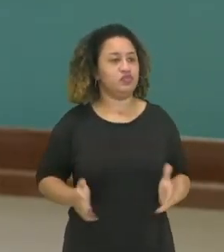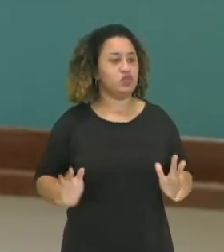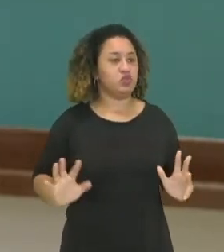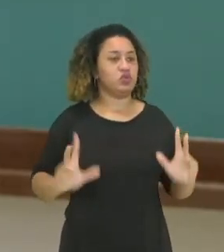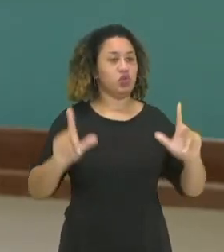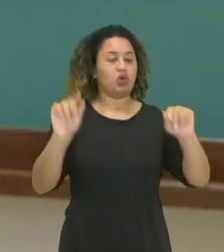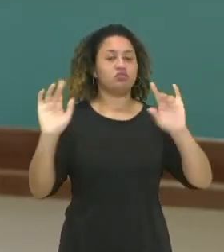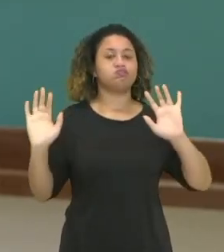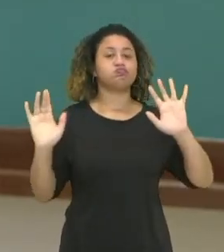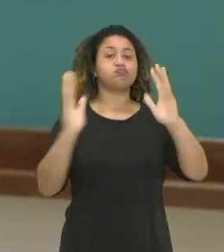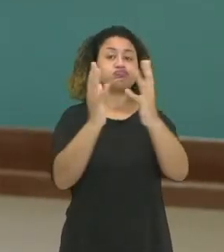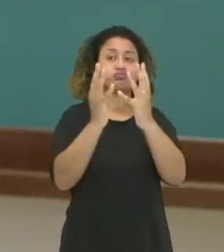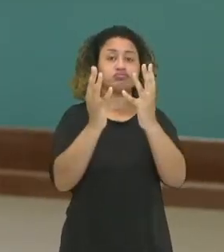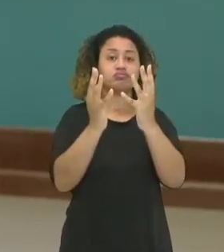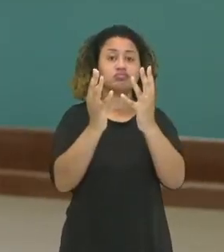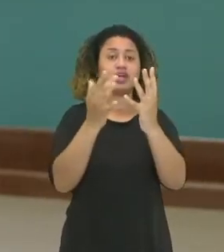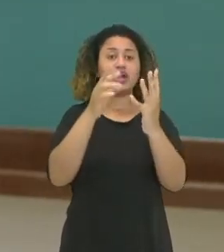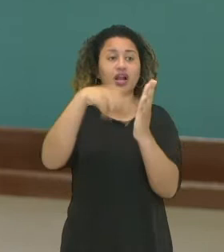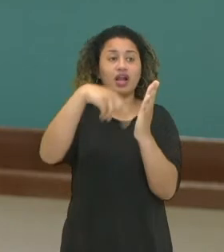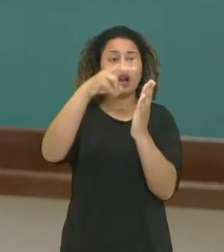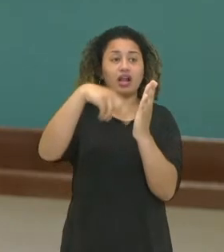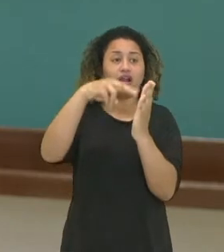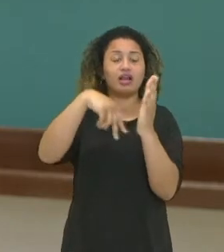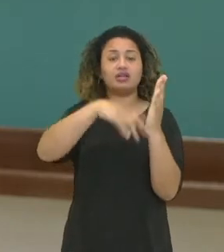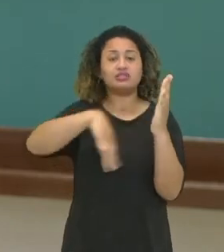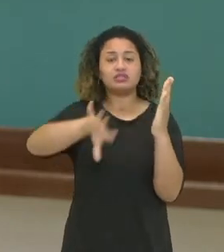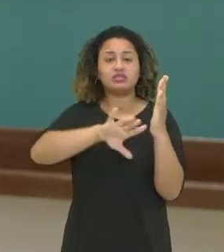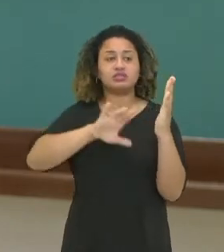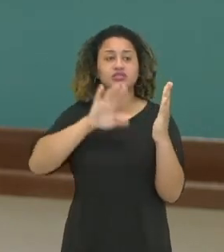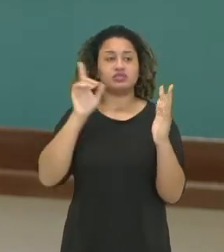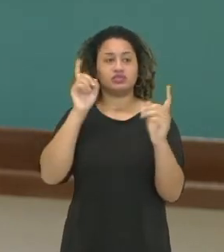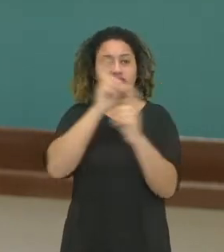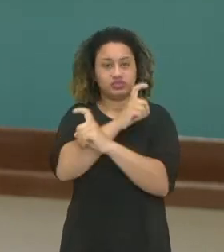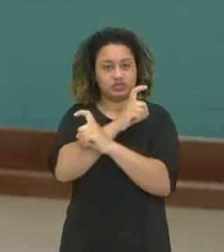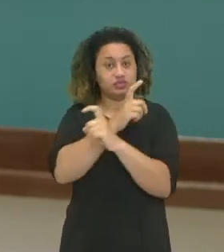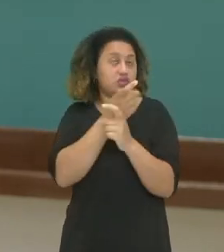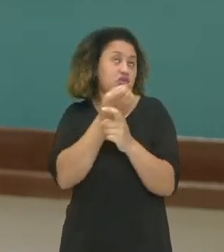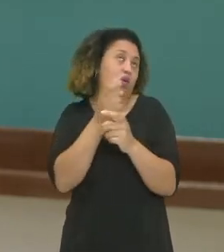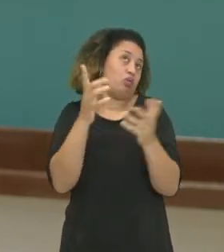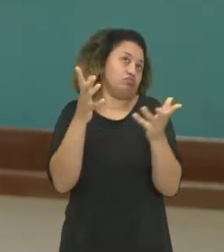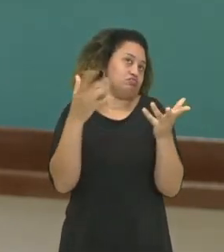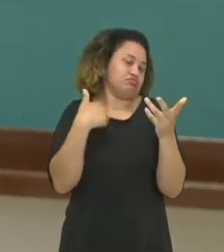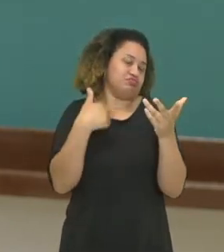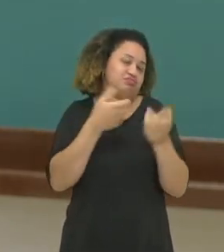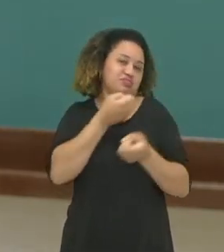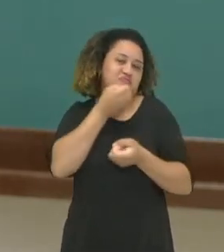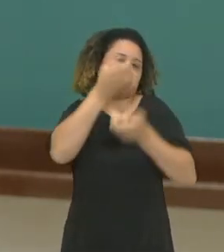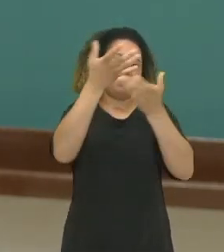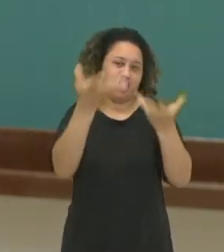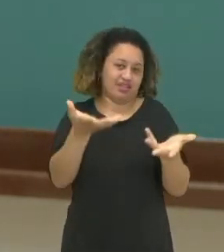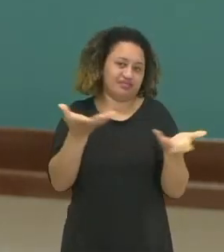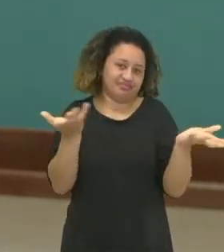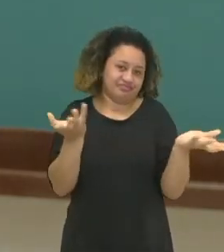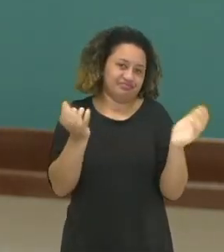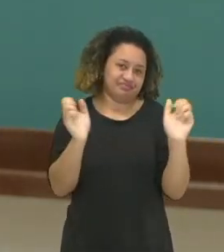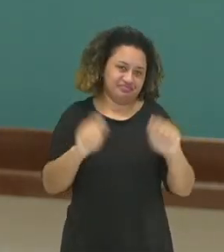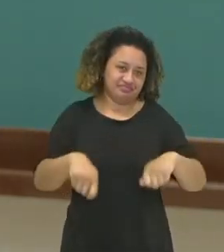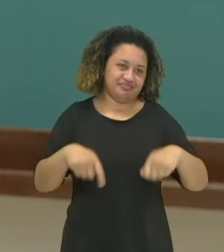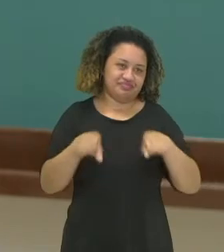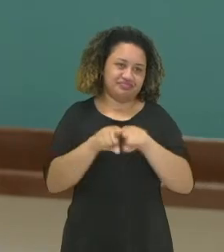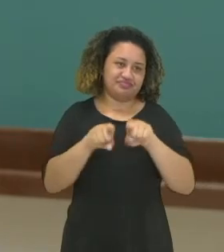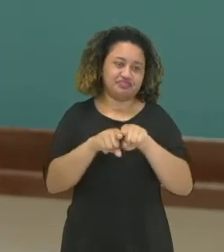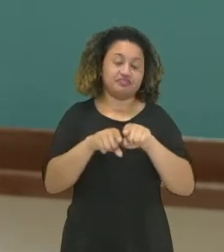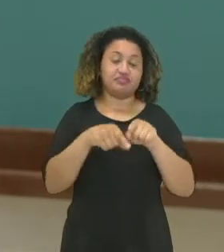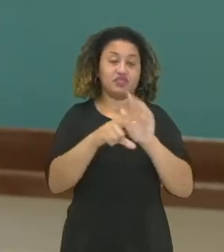mundo reunido e eles lendo lá as mazelas. Ou os elogios que fossem, né? Vai saber. Um trecho